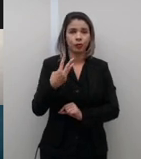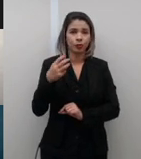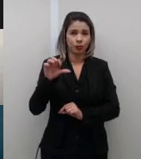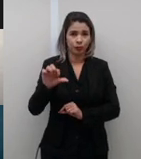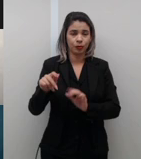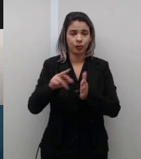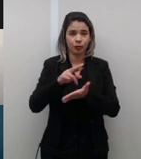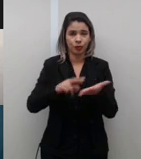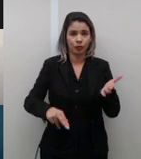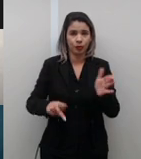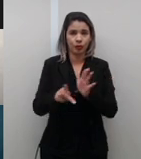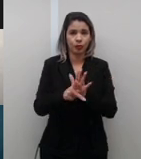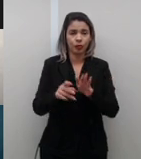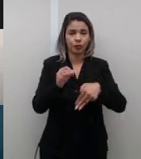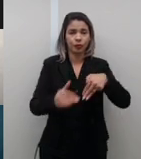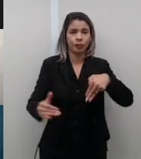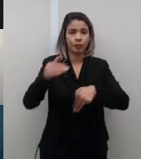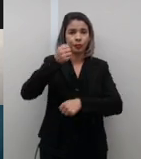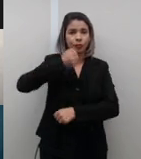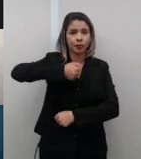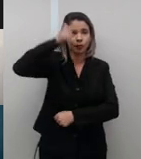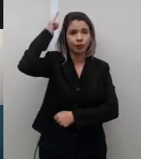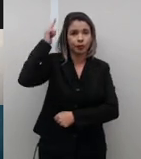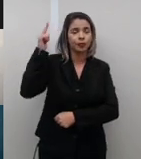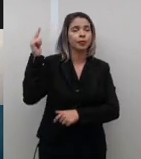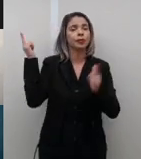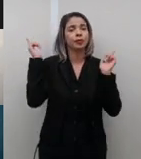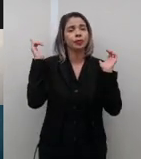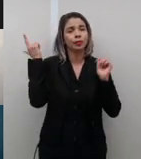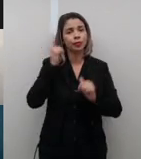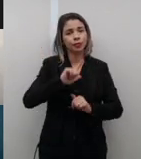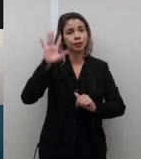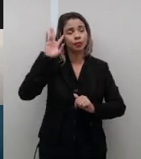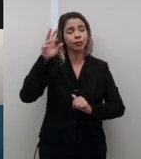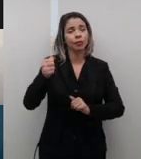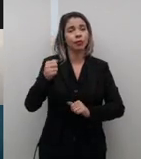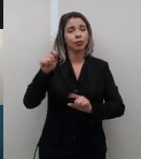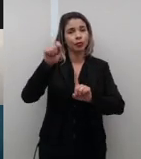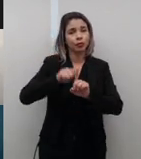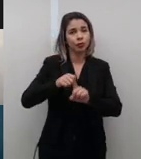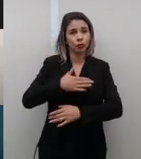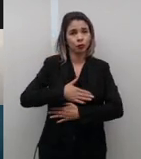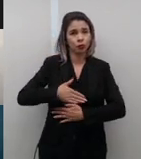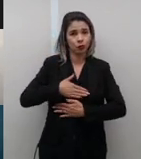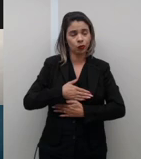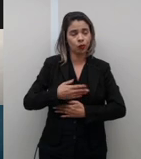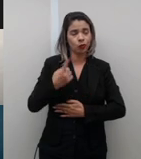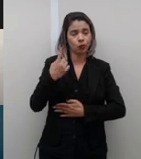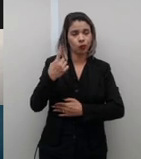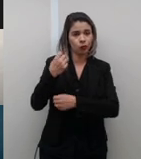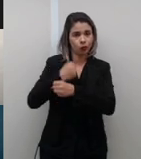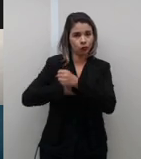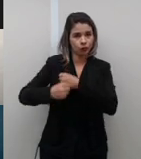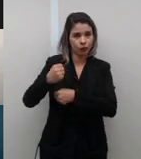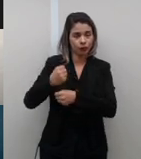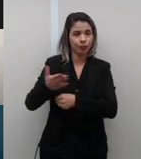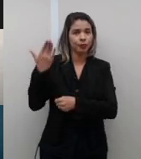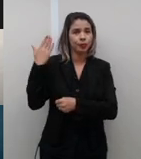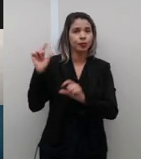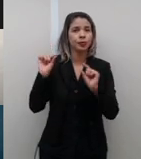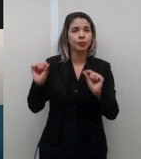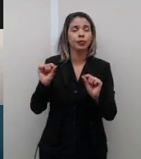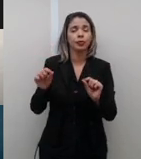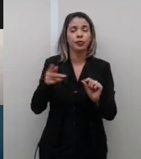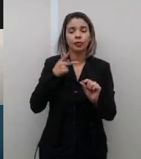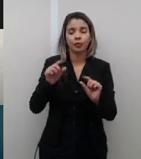Alexandre de Moraes, julgou em agosto do ano passado, portanto, a questão de um ano, né? Afirmando as seguintes teses.